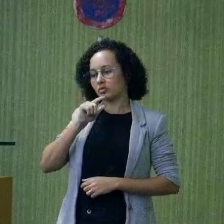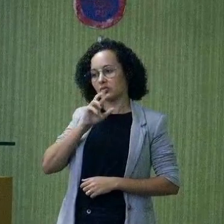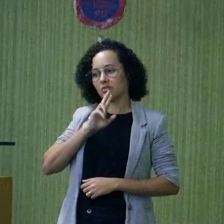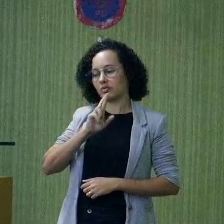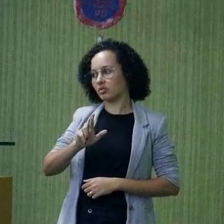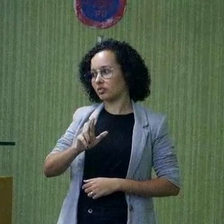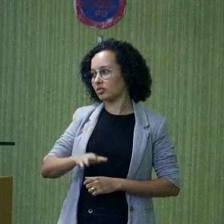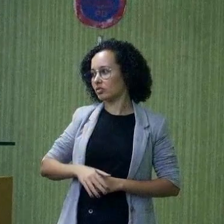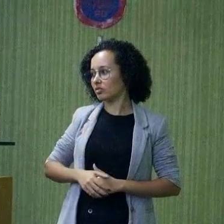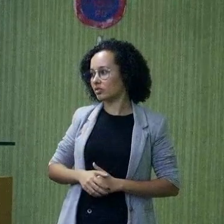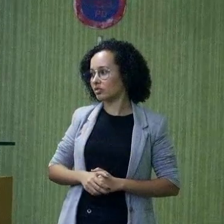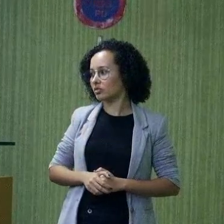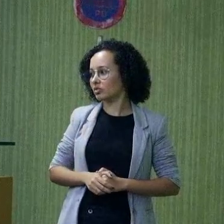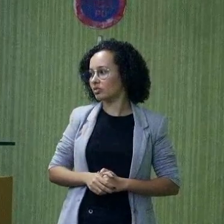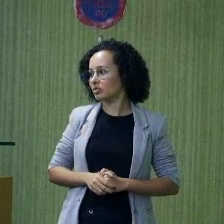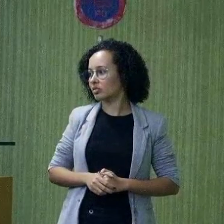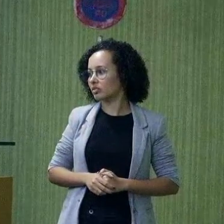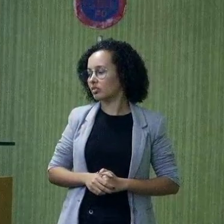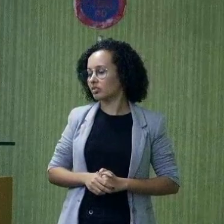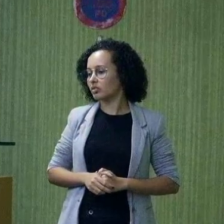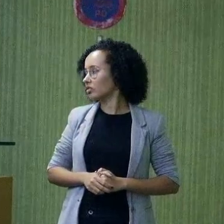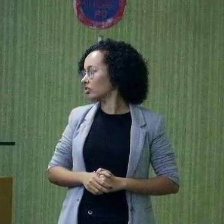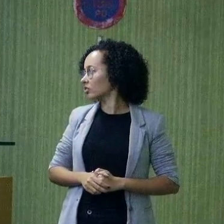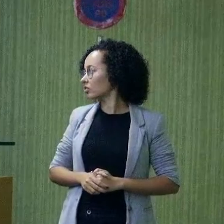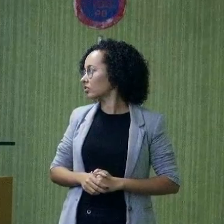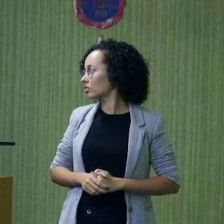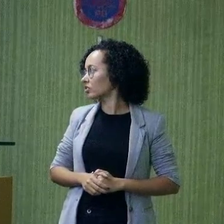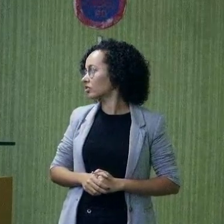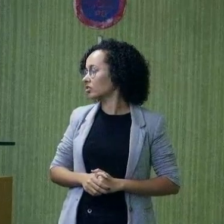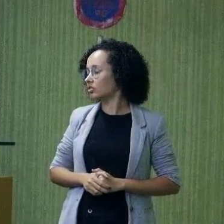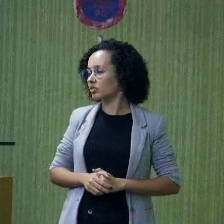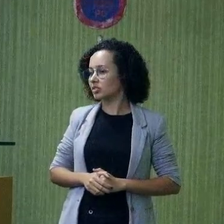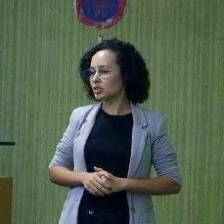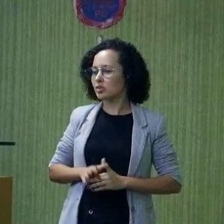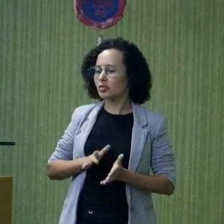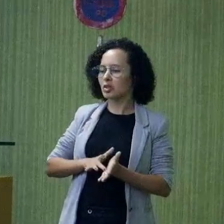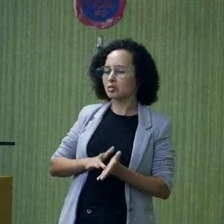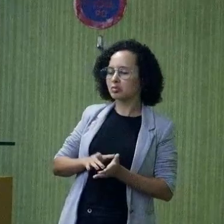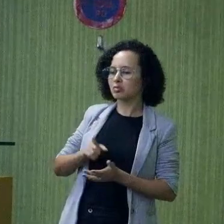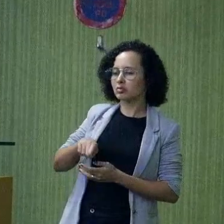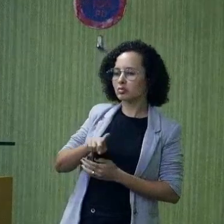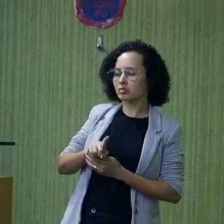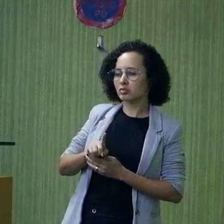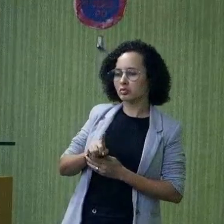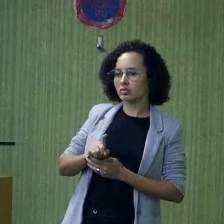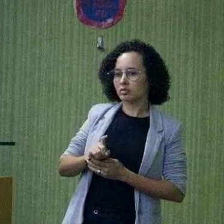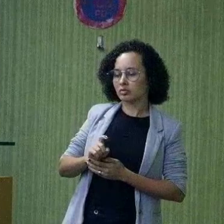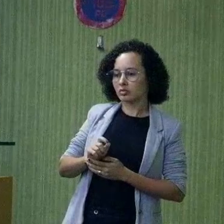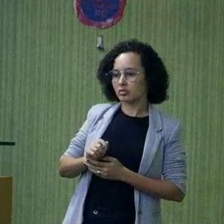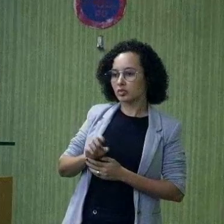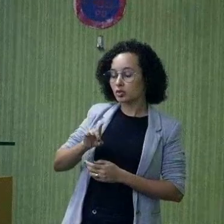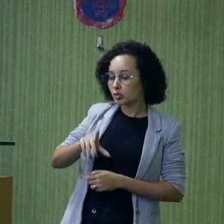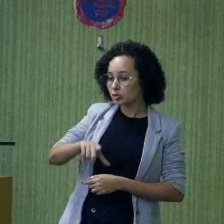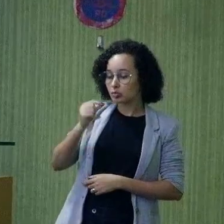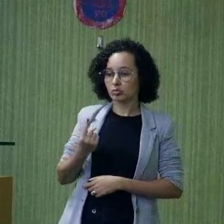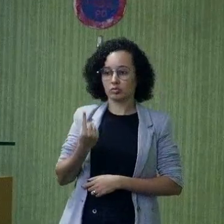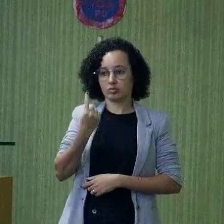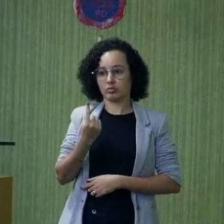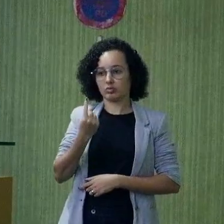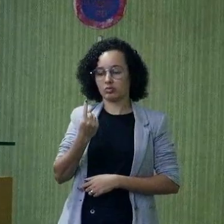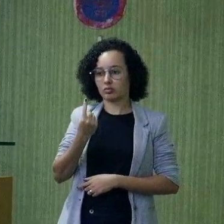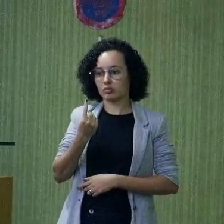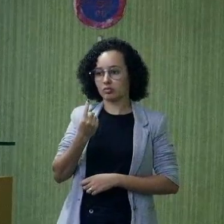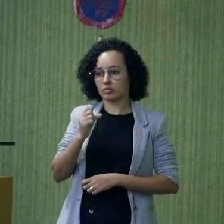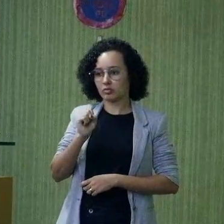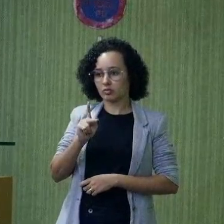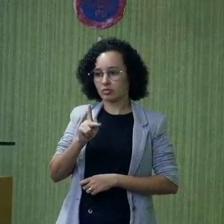edifício é só vamos fazer de conta que a gente na tá todo mundo atarefado e precisaria escolher só uma pro restante